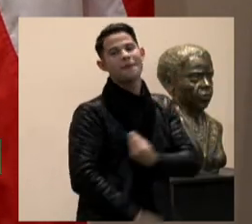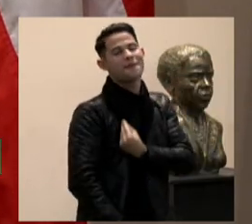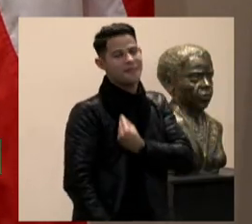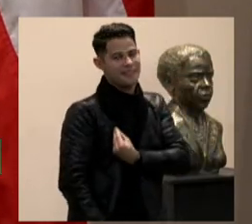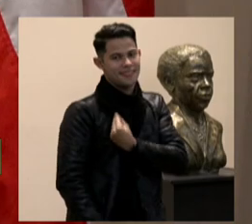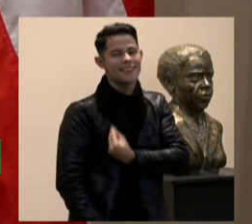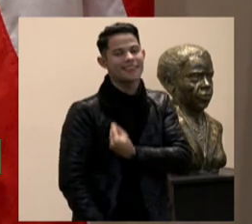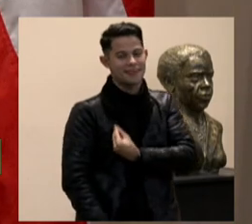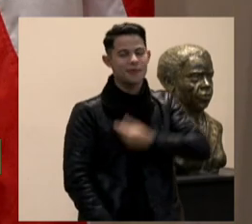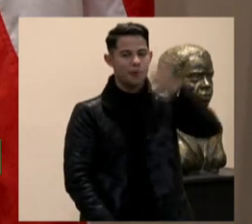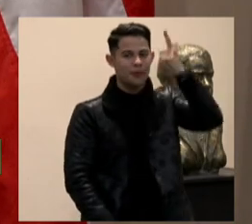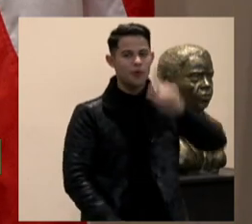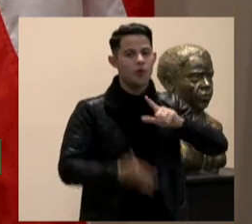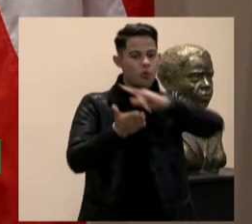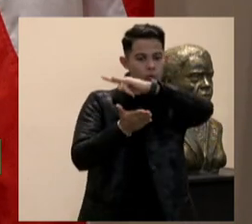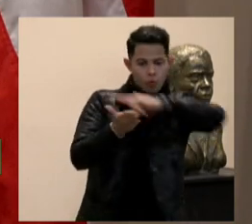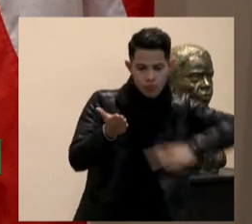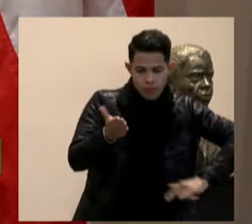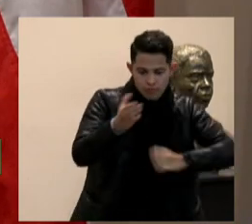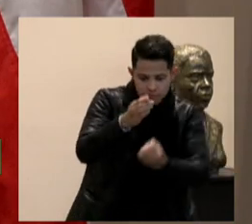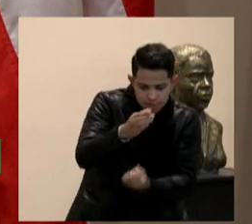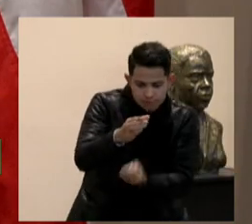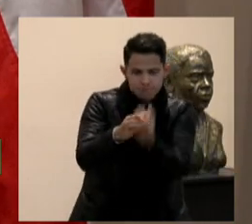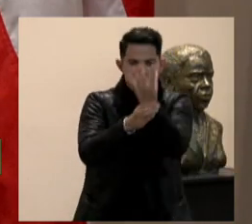conseguimos fazer com que o documento saísse